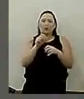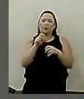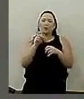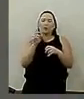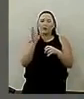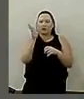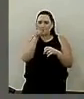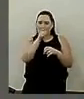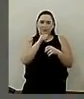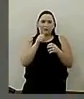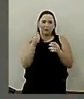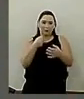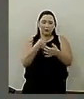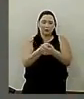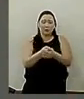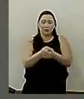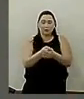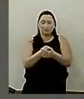eles nada aconteceu.